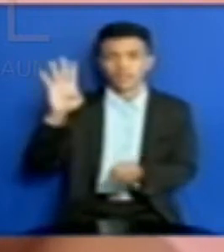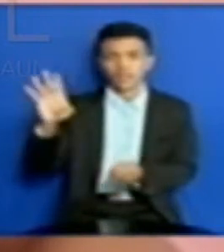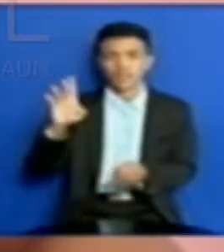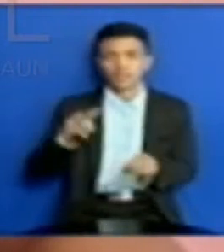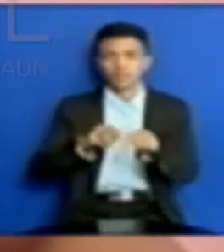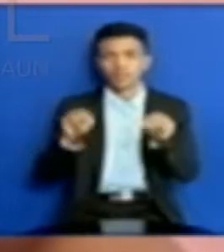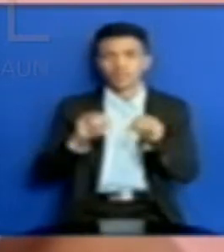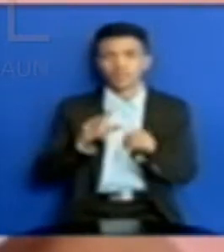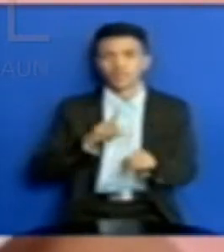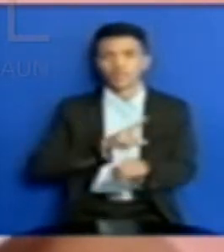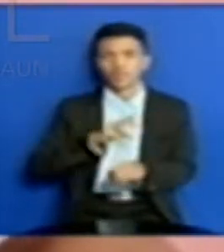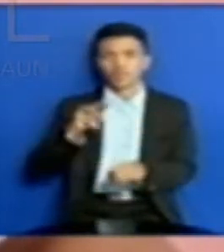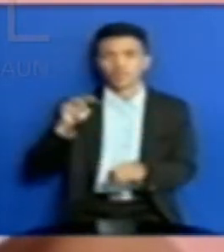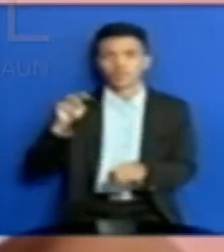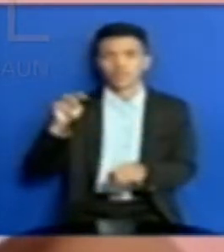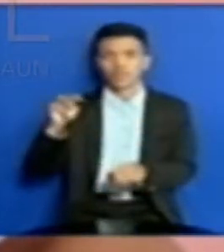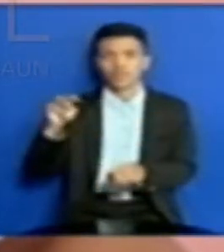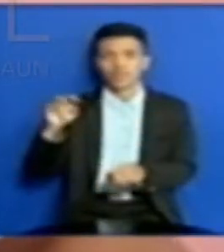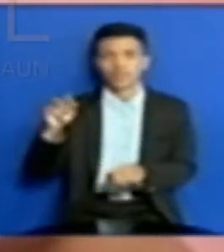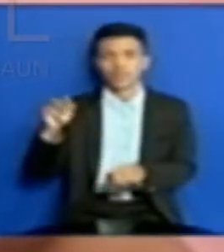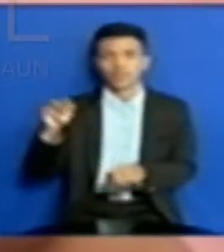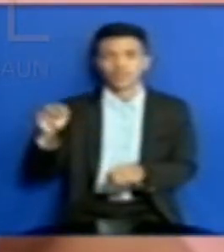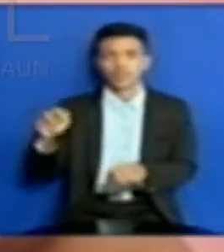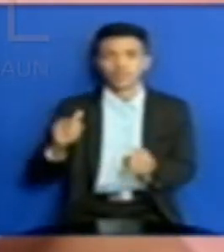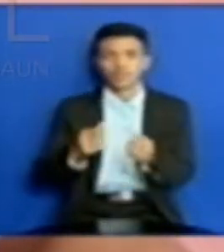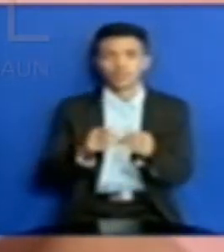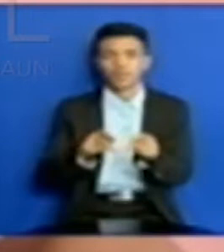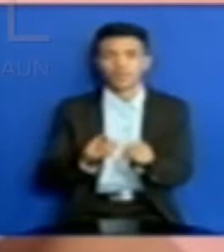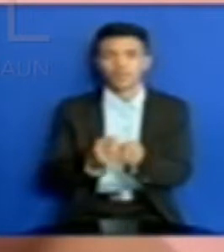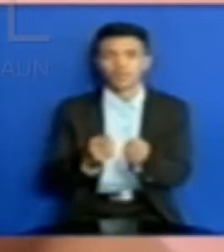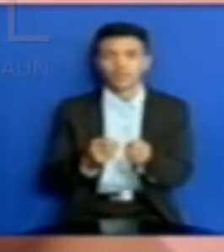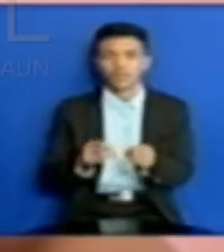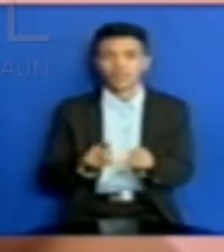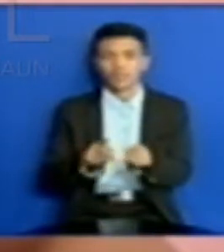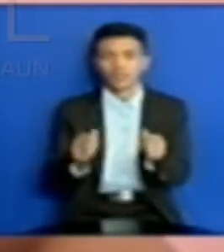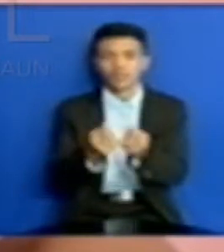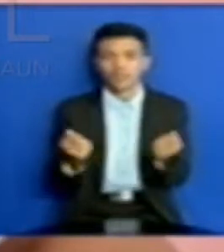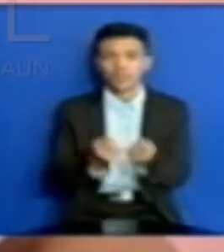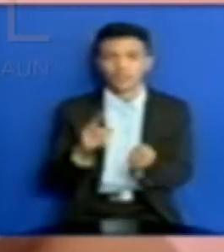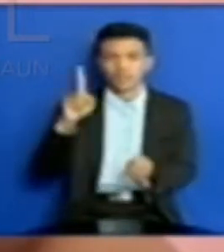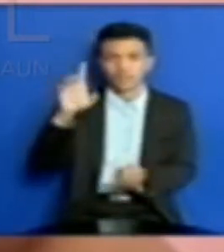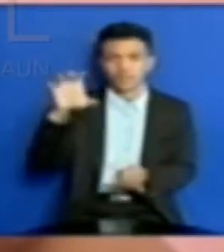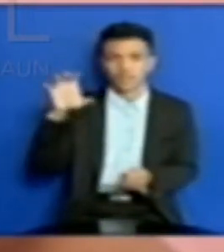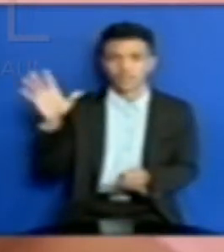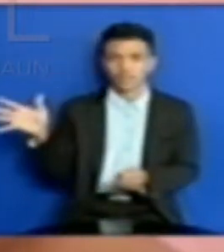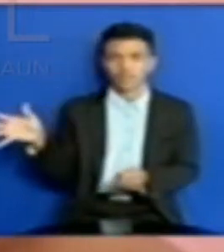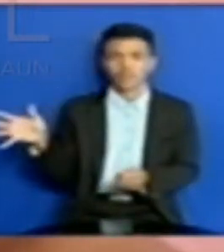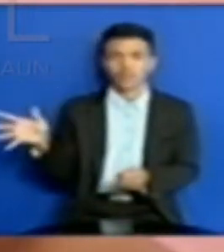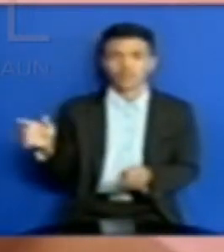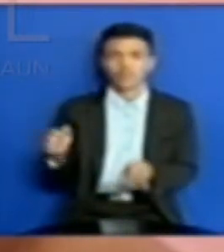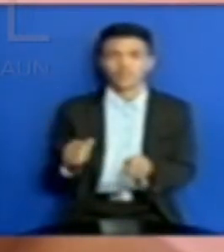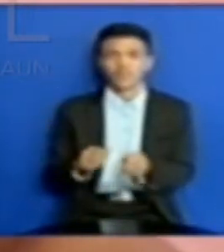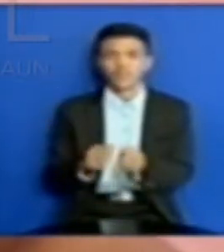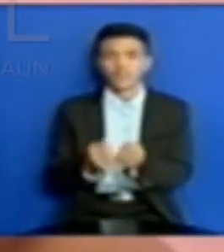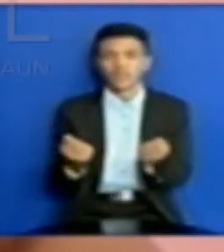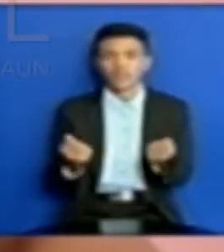e a aldeia Atsida Lima no Lucinda. E a suku turno no Lucinda, aldeia Atsida Lima no Lucinda. Portanto, ali era